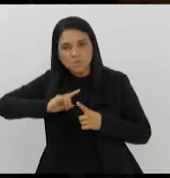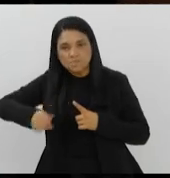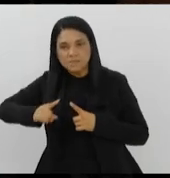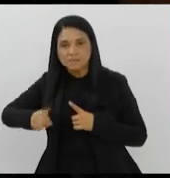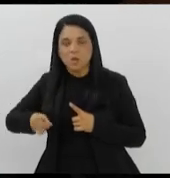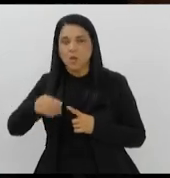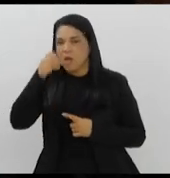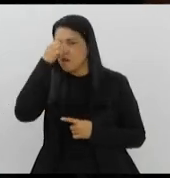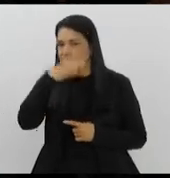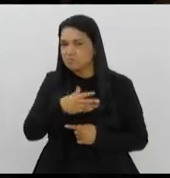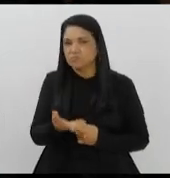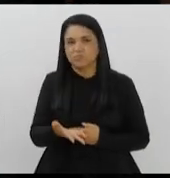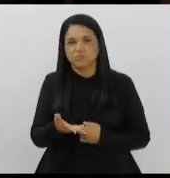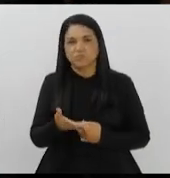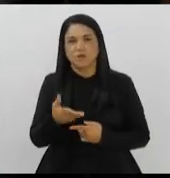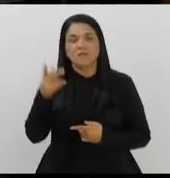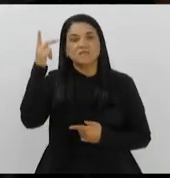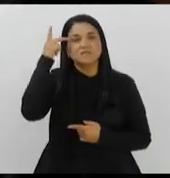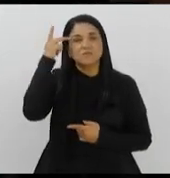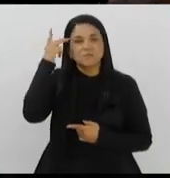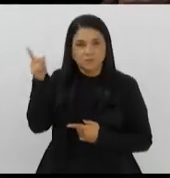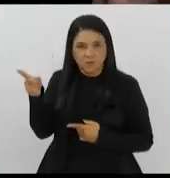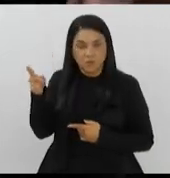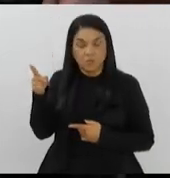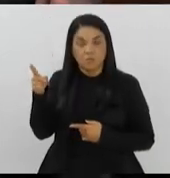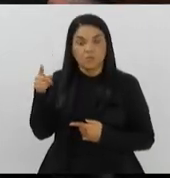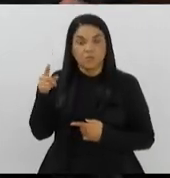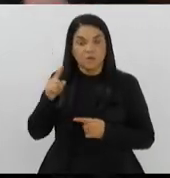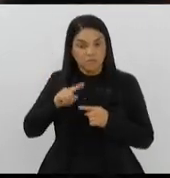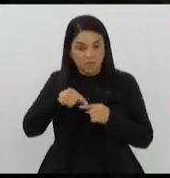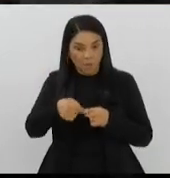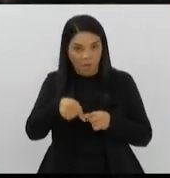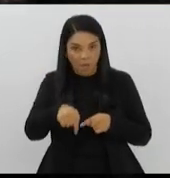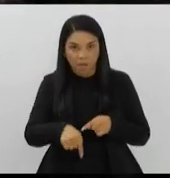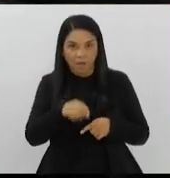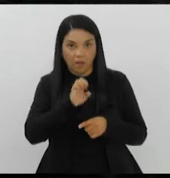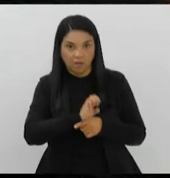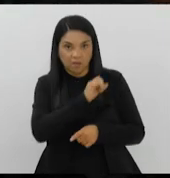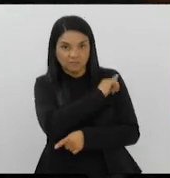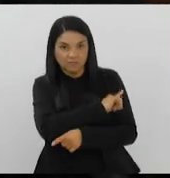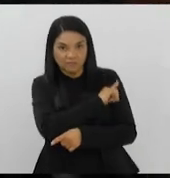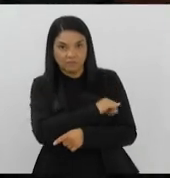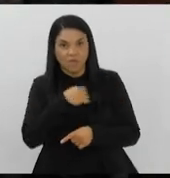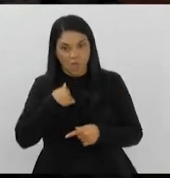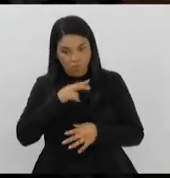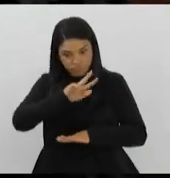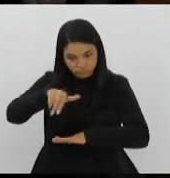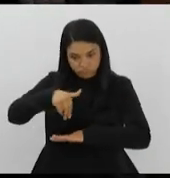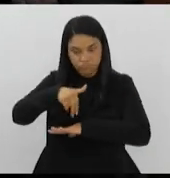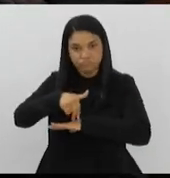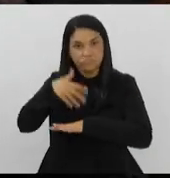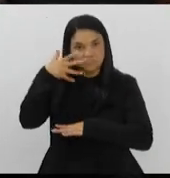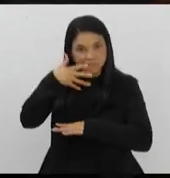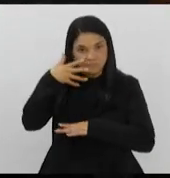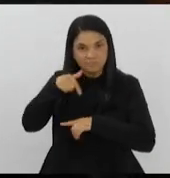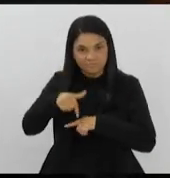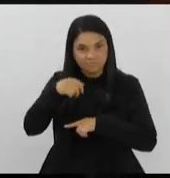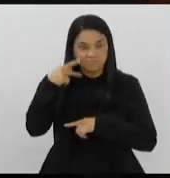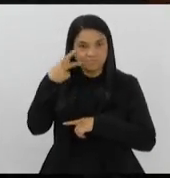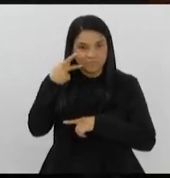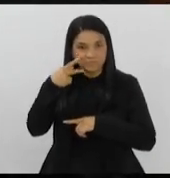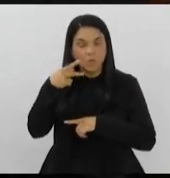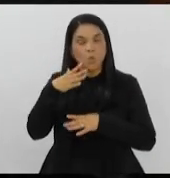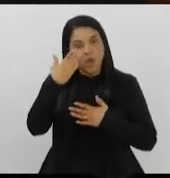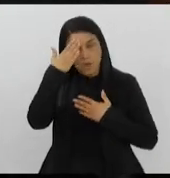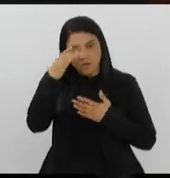que fizeram, a covardia que fizeram lá em São Paulo. Daqui a pouco é aqui no Rio. E se eu estou aqui hoje no parlamento, eu agradeço as redes sociais. É a